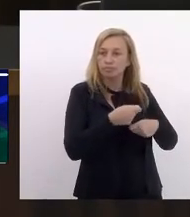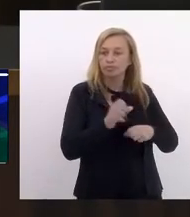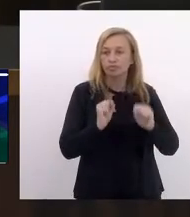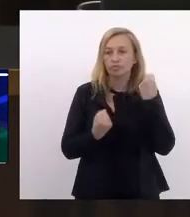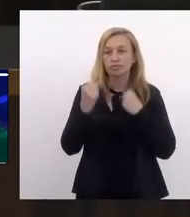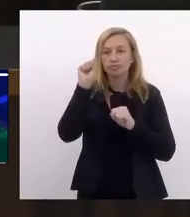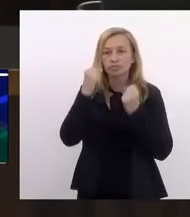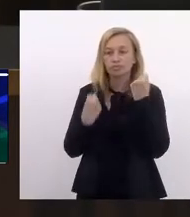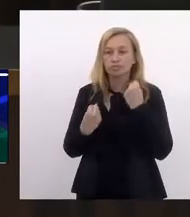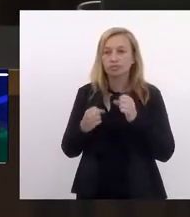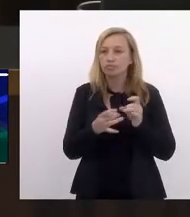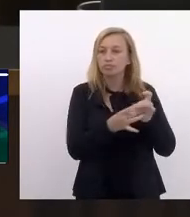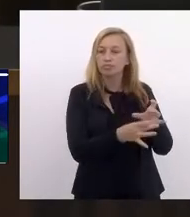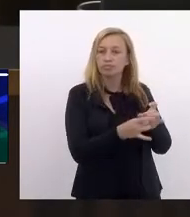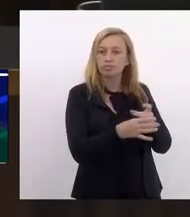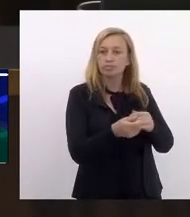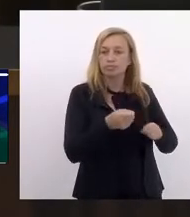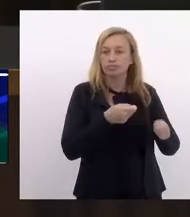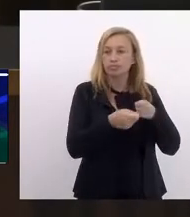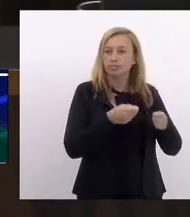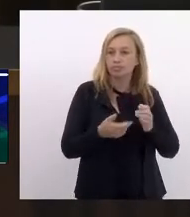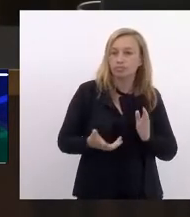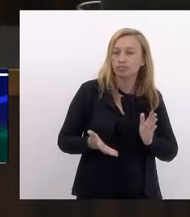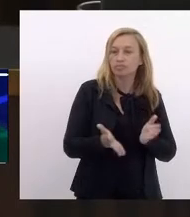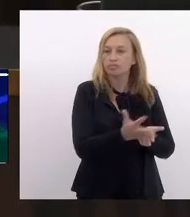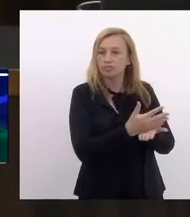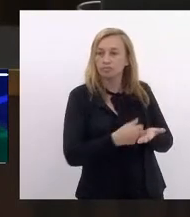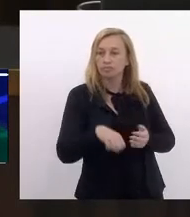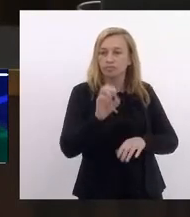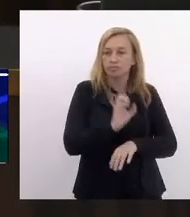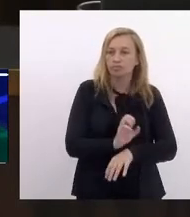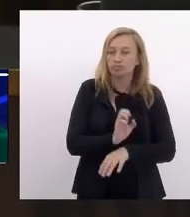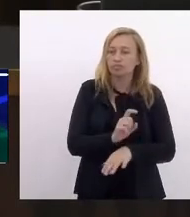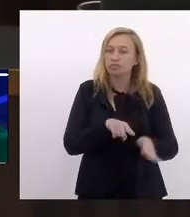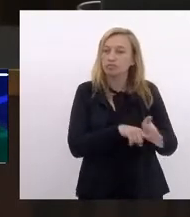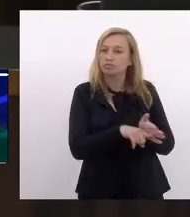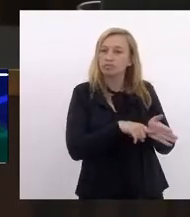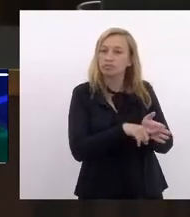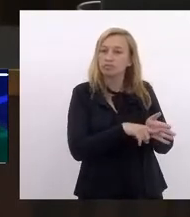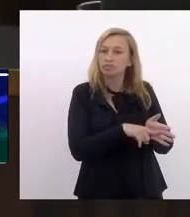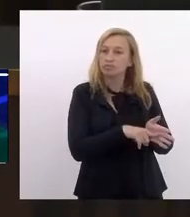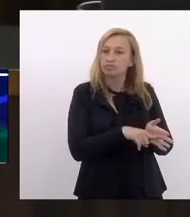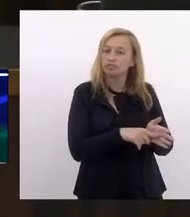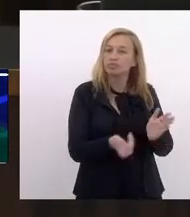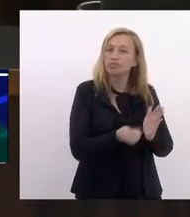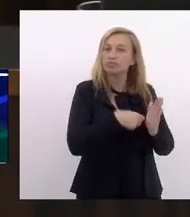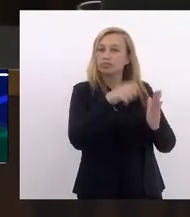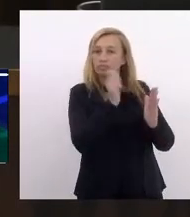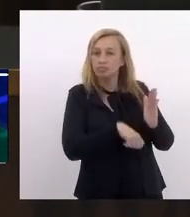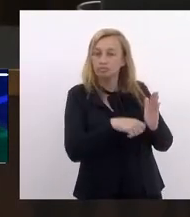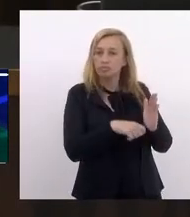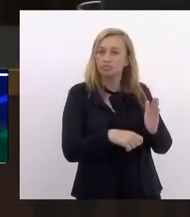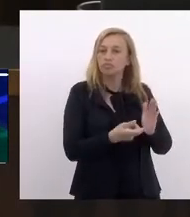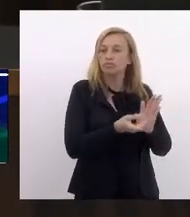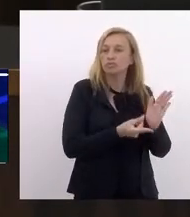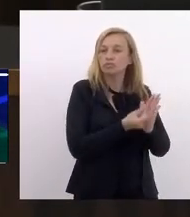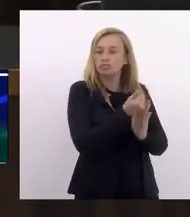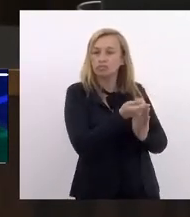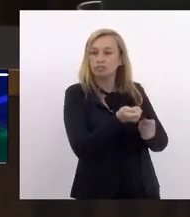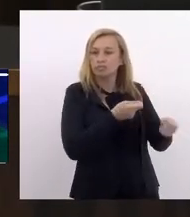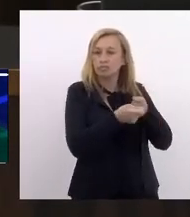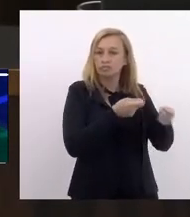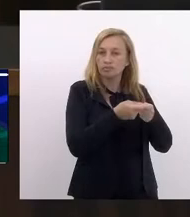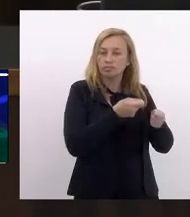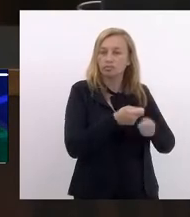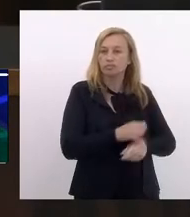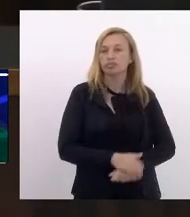Comércio, Tributação, Controle da Arrecadação Estadual e de Fiscalização dos Tributos Estaduais e de Orçamento, Finanças, Fiscalização